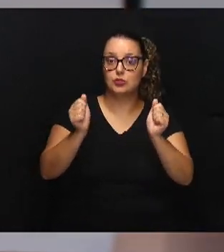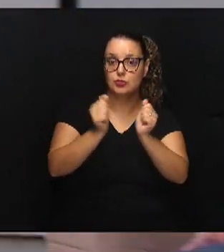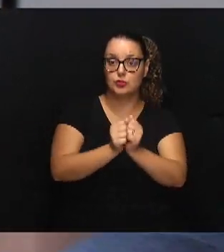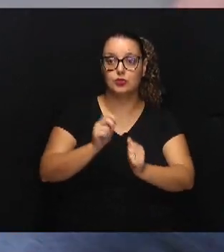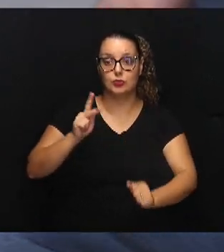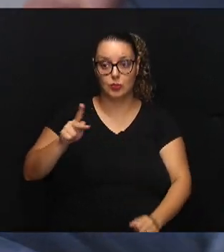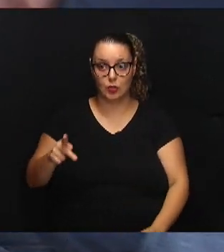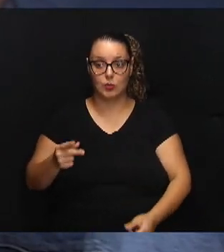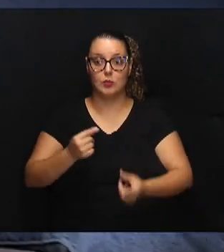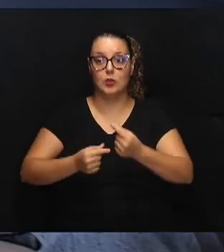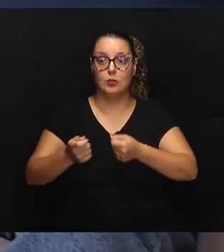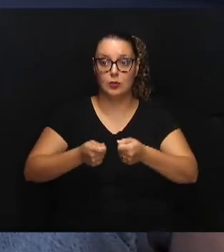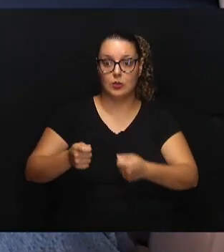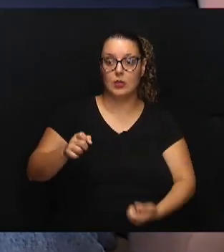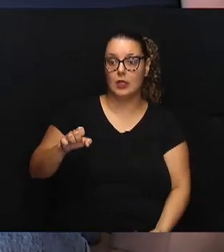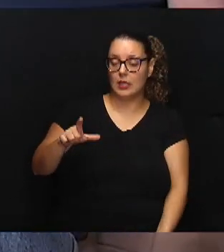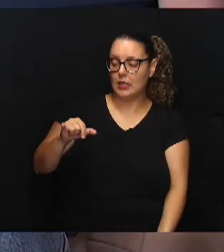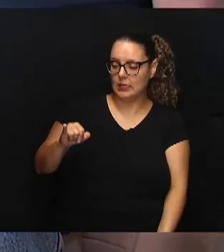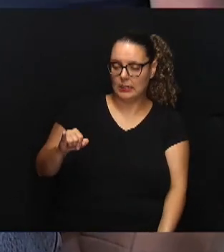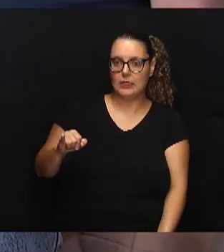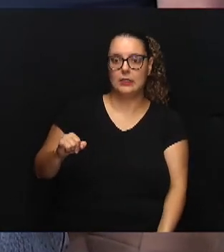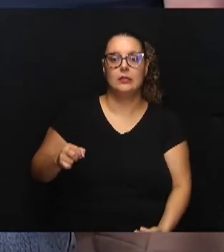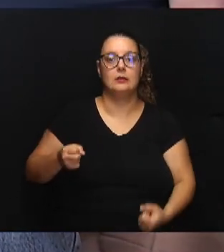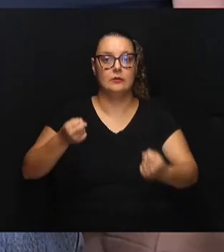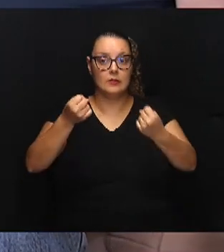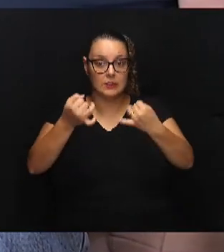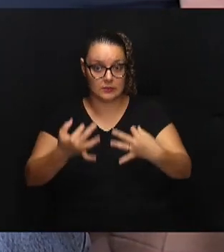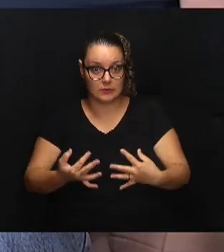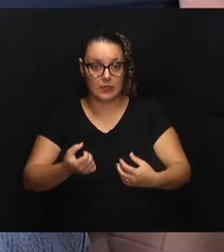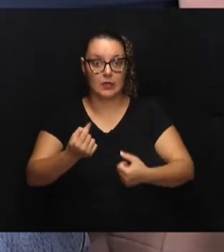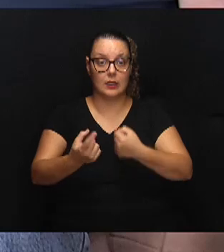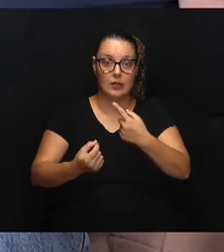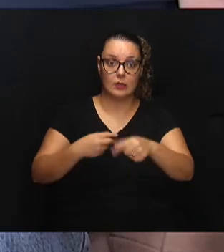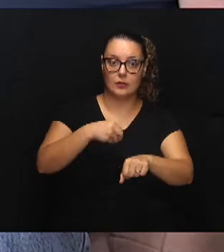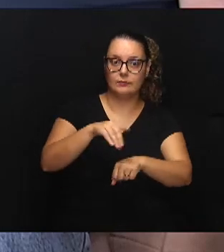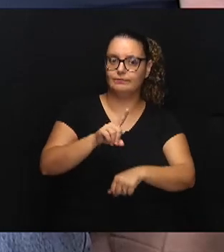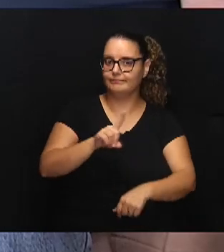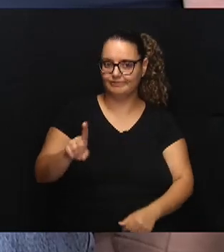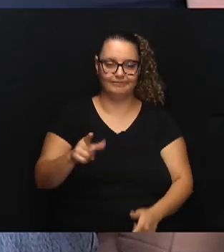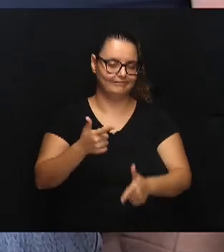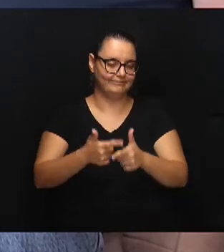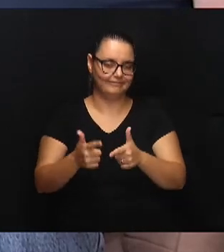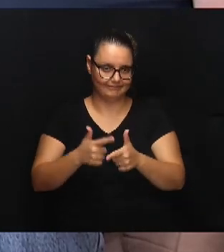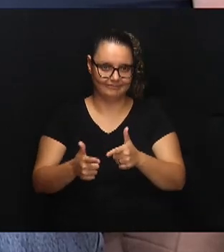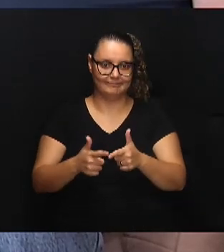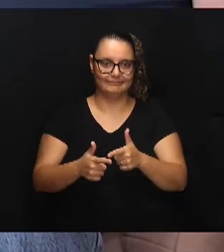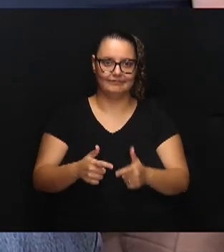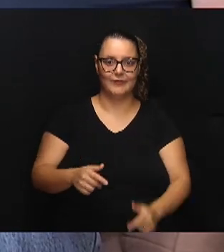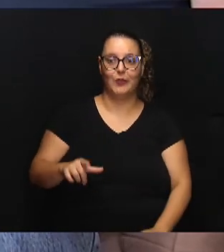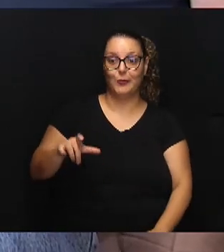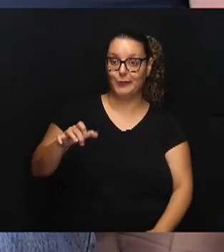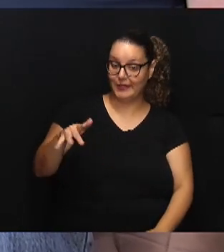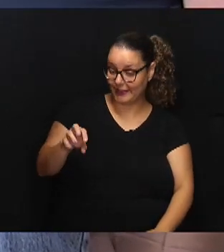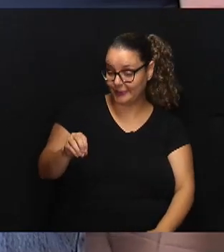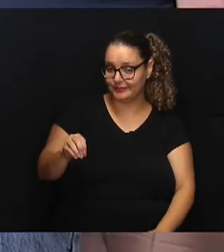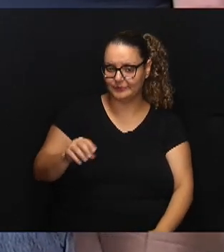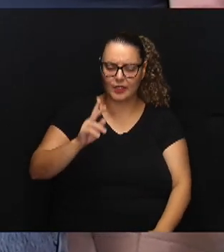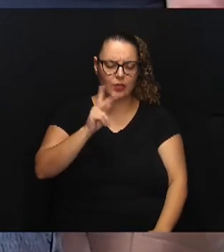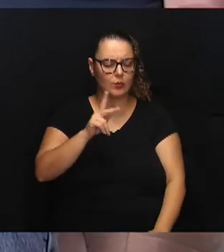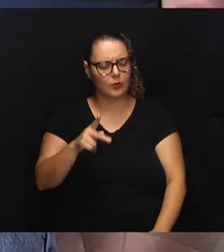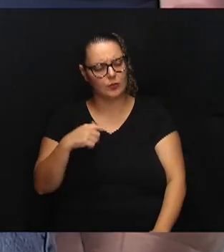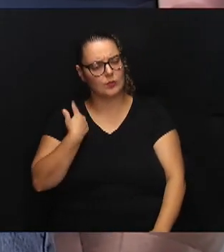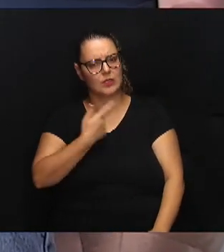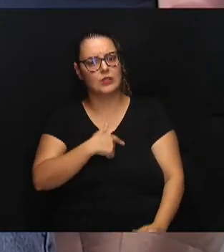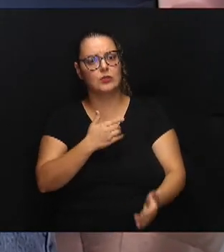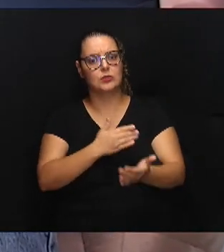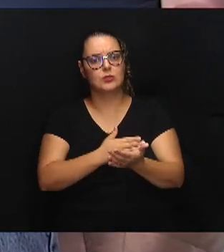de economia Elíbaro Chovicius, que vai trazer algumas dicas para você não ter problemas com o leão. Professor, para a gente